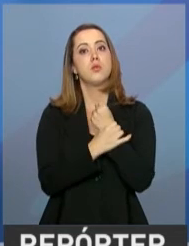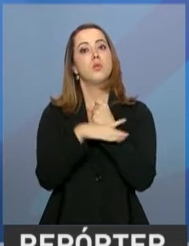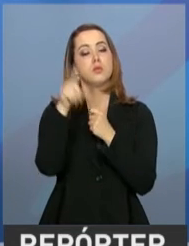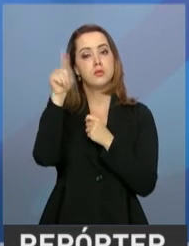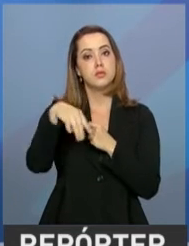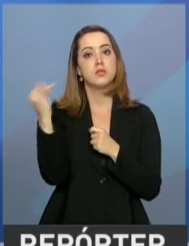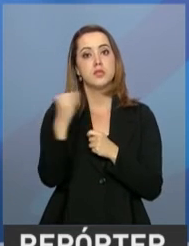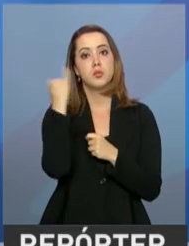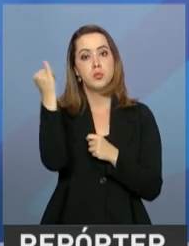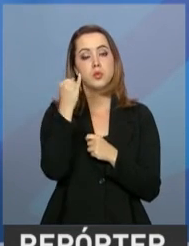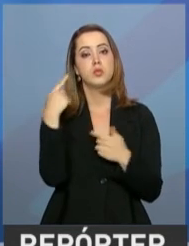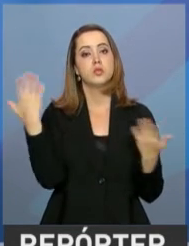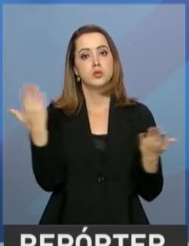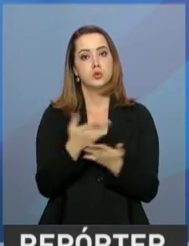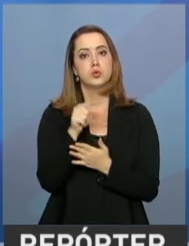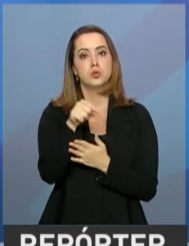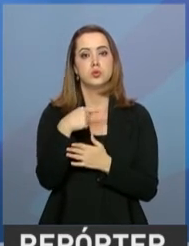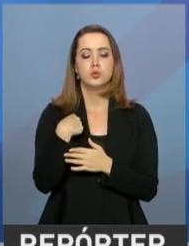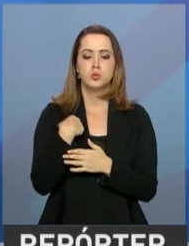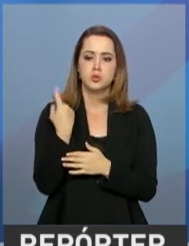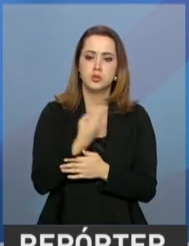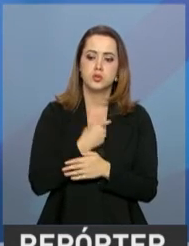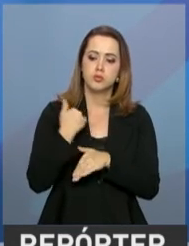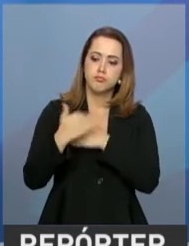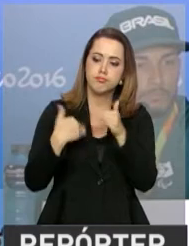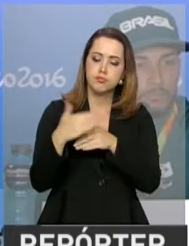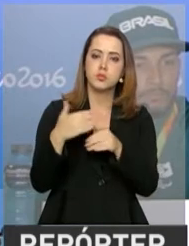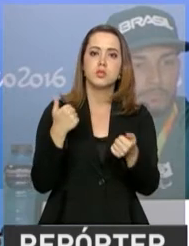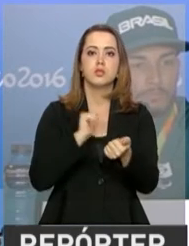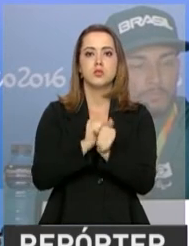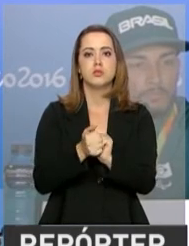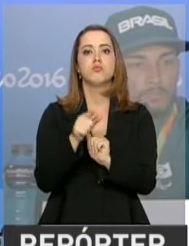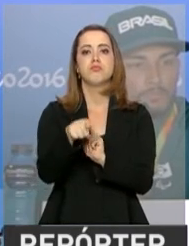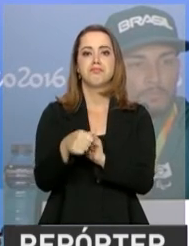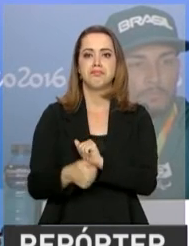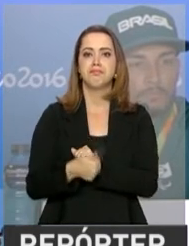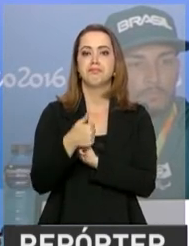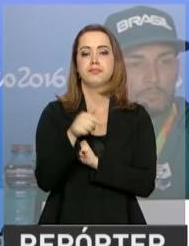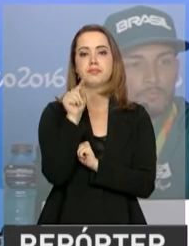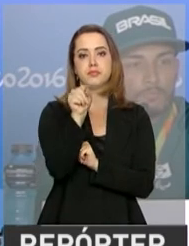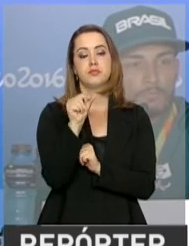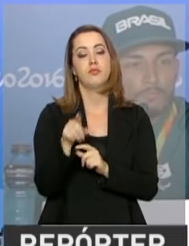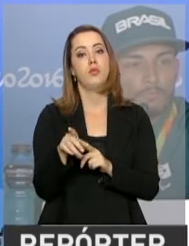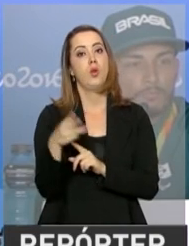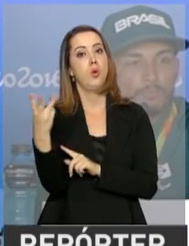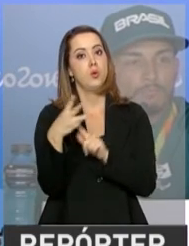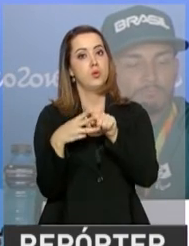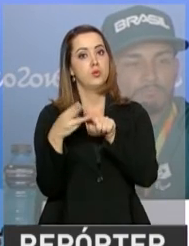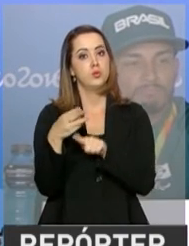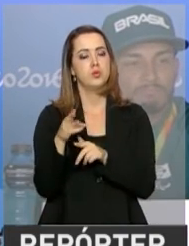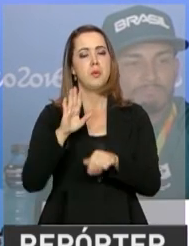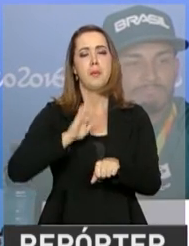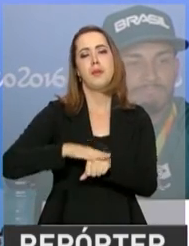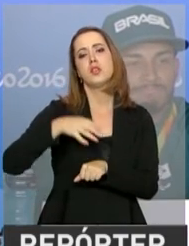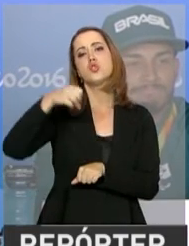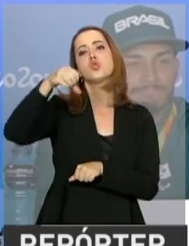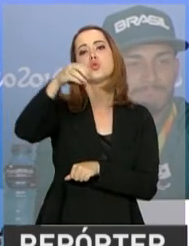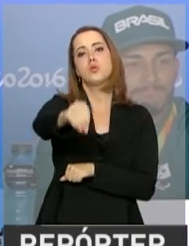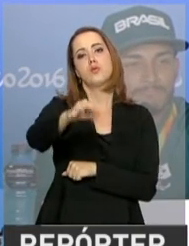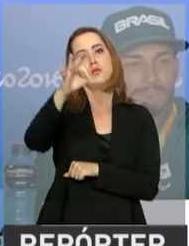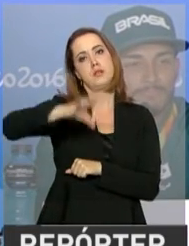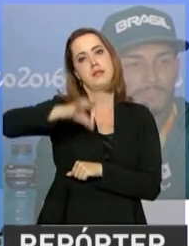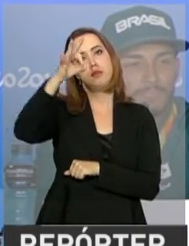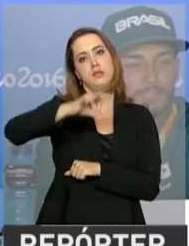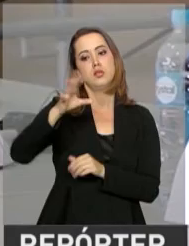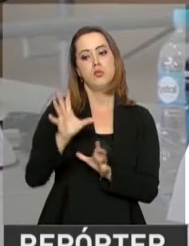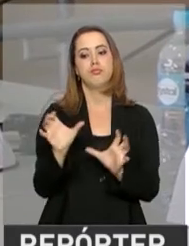fundamental hoje para a gente que pensa em esporte de alto rendimento. Assim como os três, mais de 90% da delegação brasileira nos